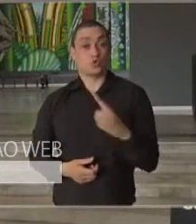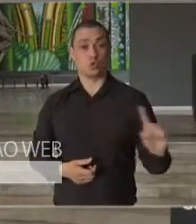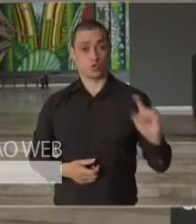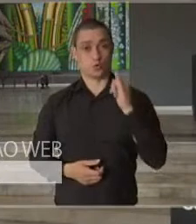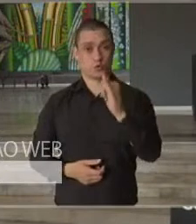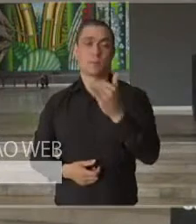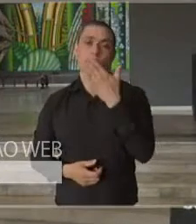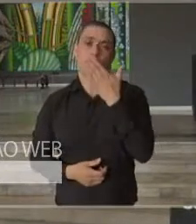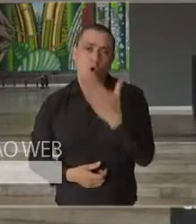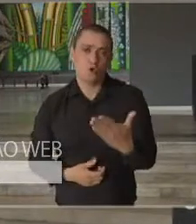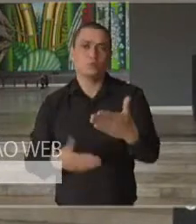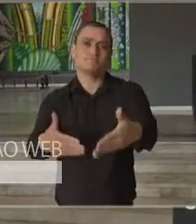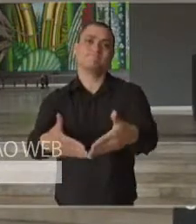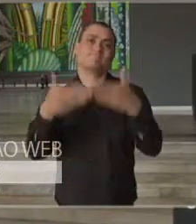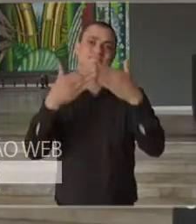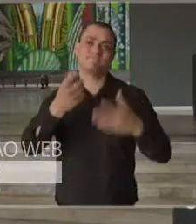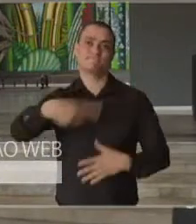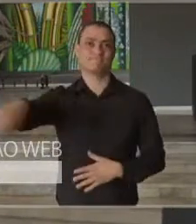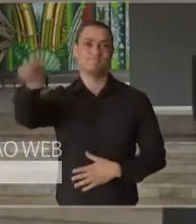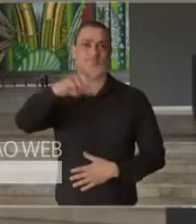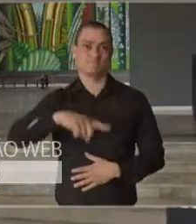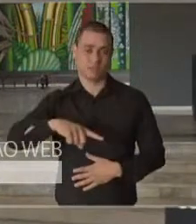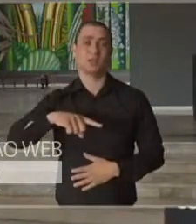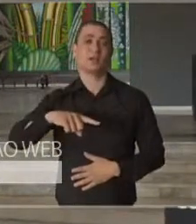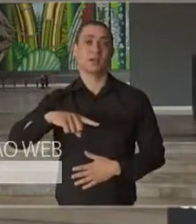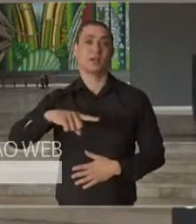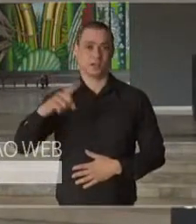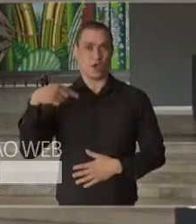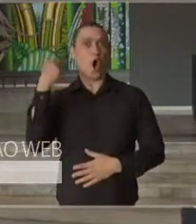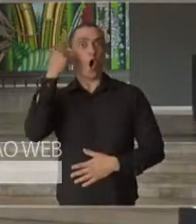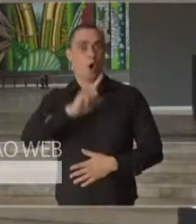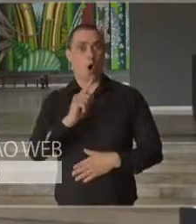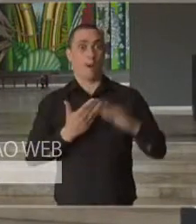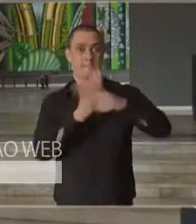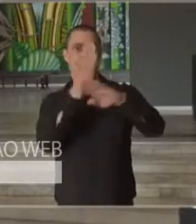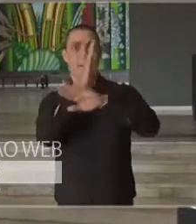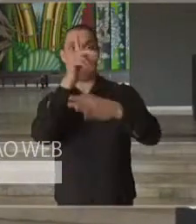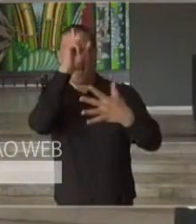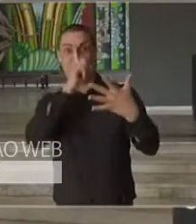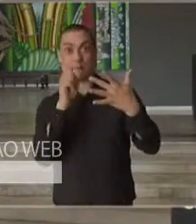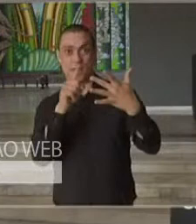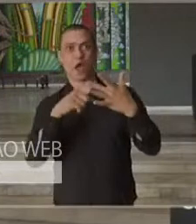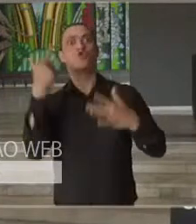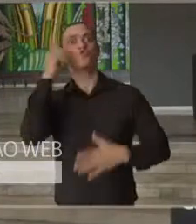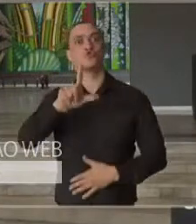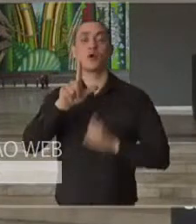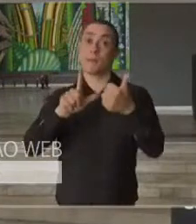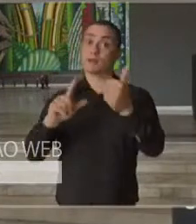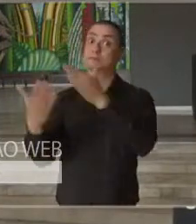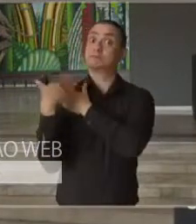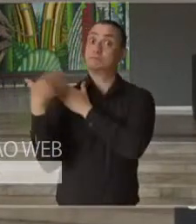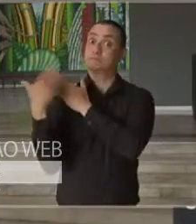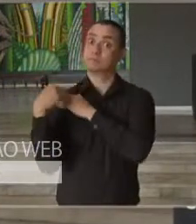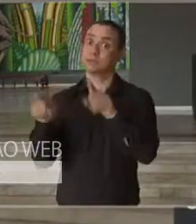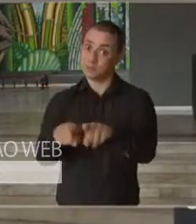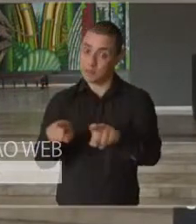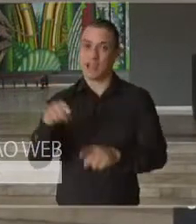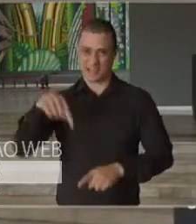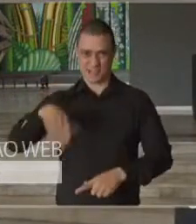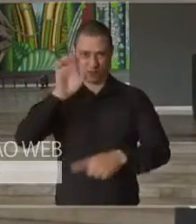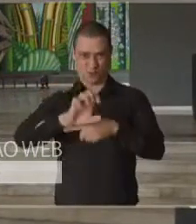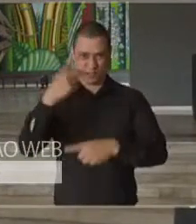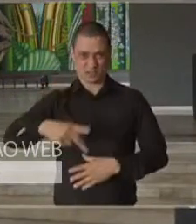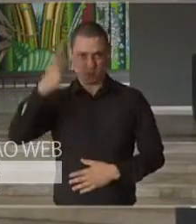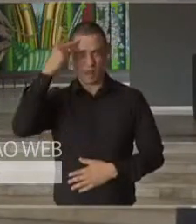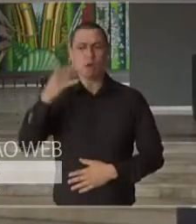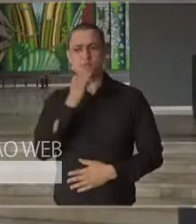finalizar, pedindo a colaboração de todos. É uma conquista, mas também uma grande responsabilidade, e eu tenho certeza que o Estado de São Paulo será